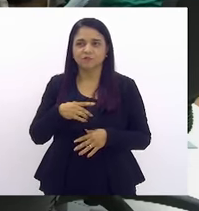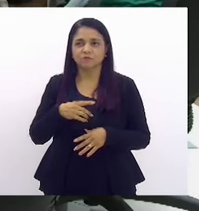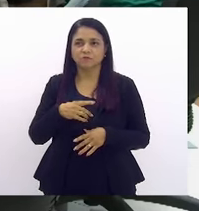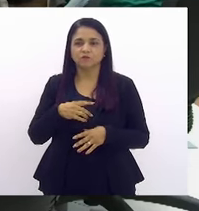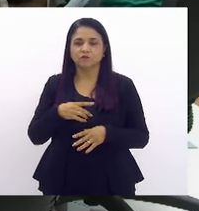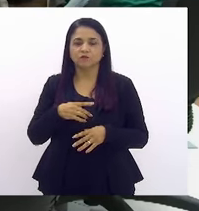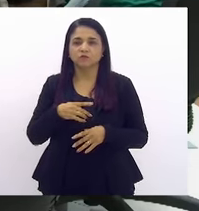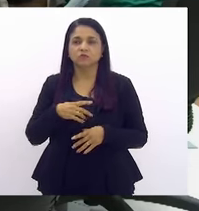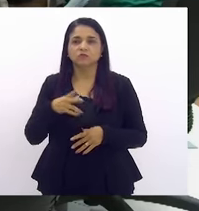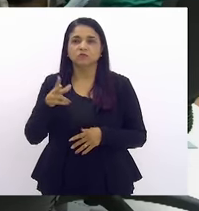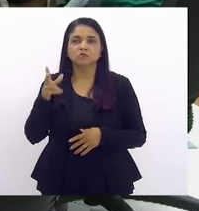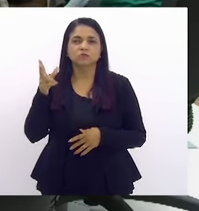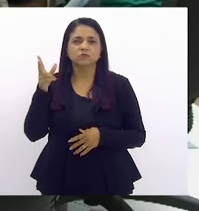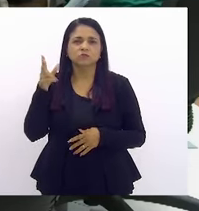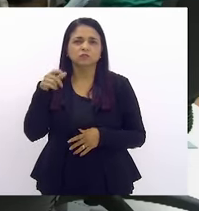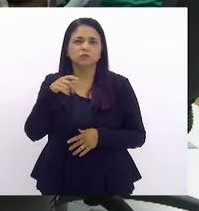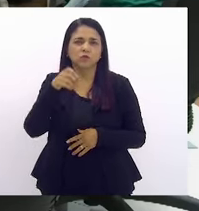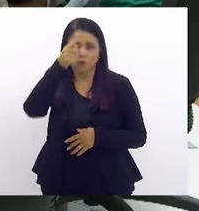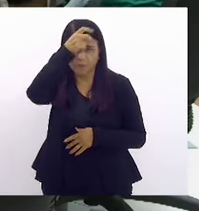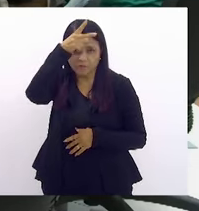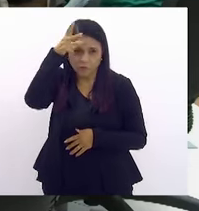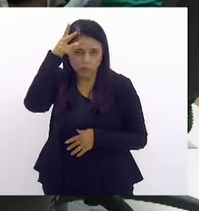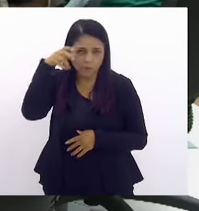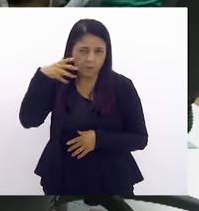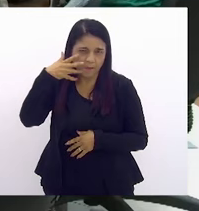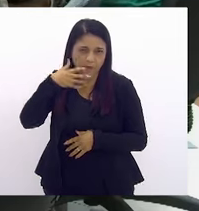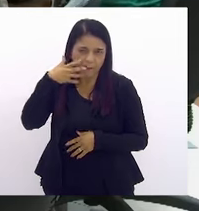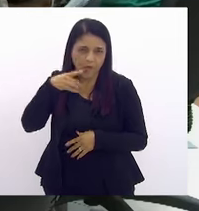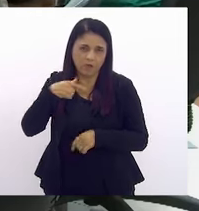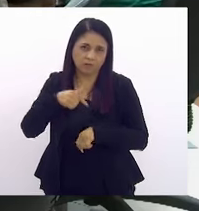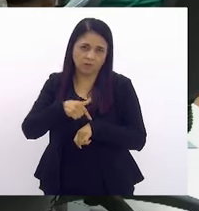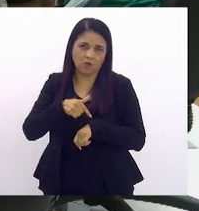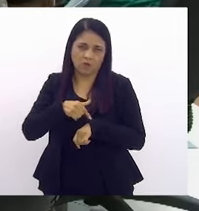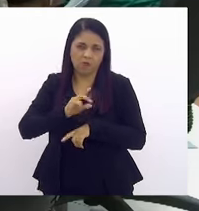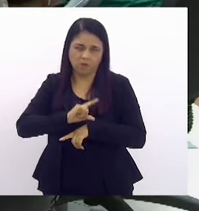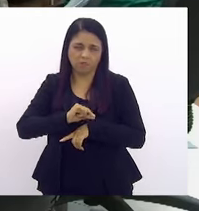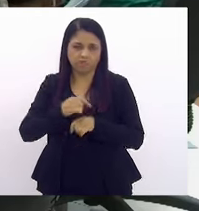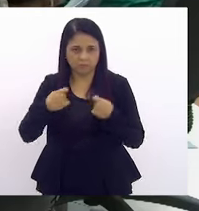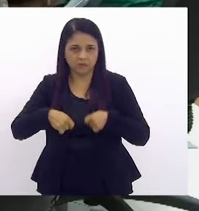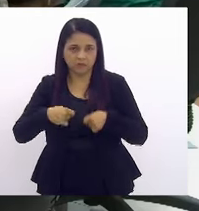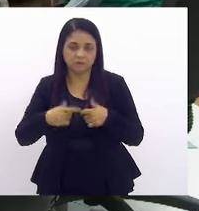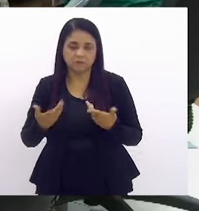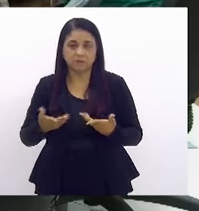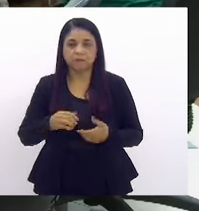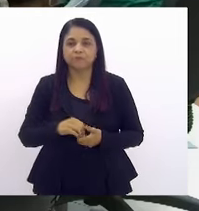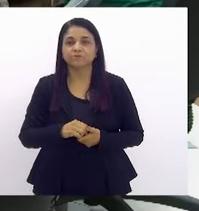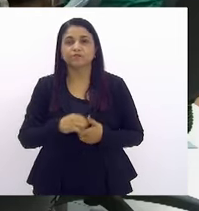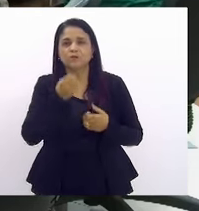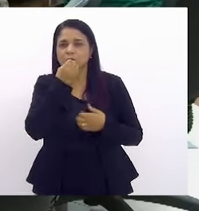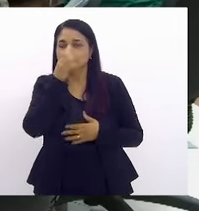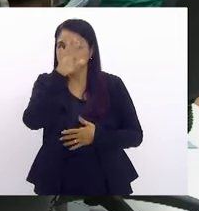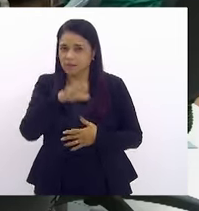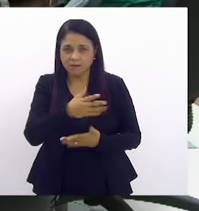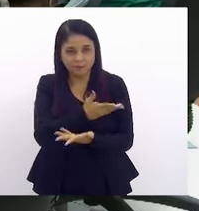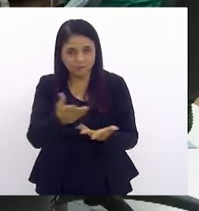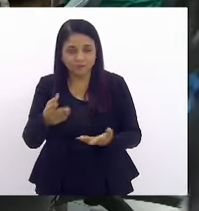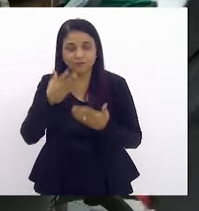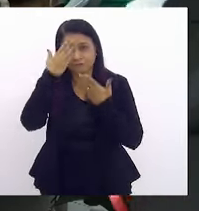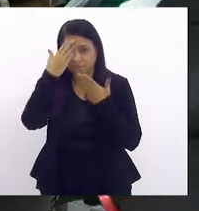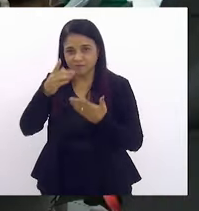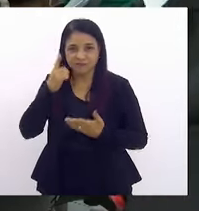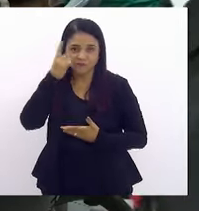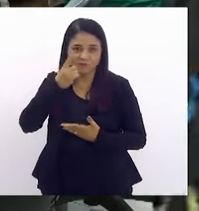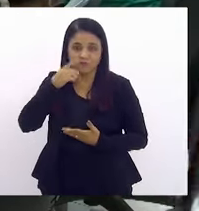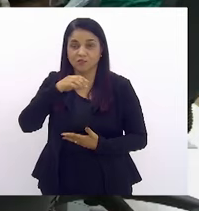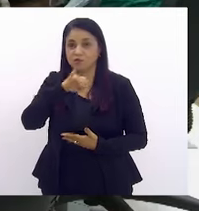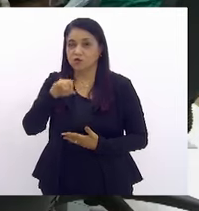aqui a Prefeitura, porque a Câmara tem horário. Bom, boa tarde a todos. Agradeço ao deputado Jorge Felipe pelo convite,